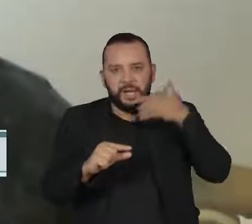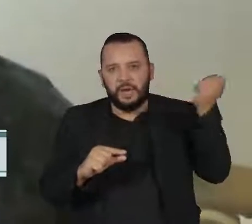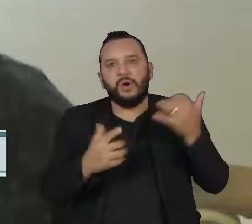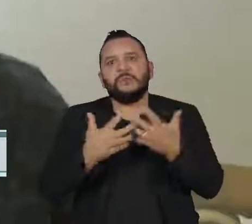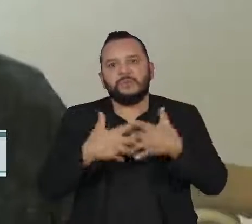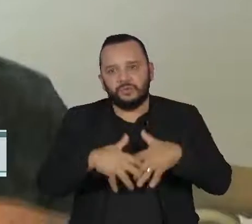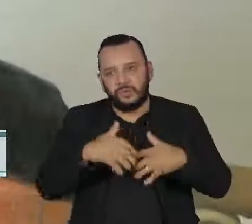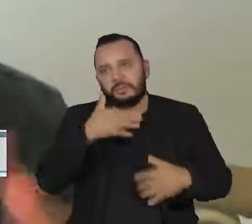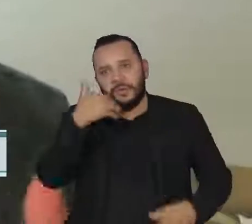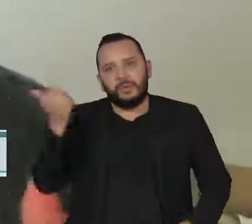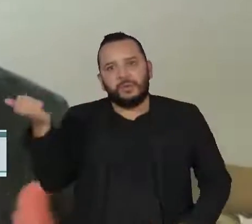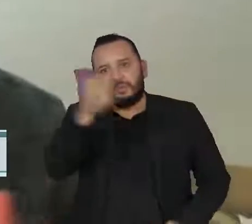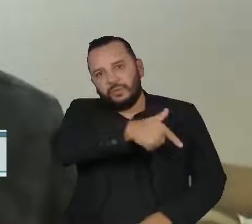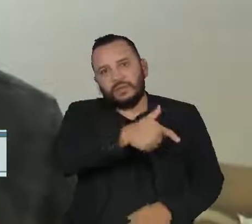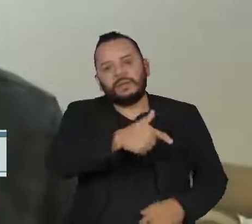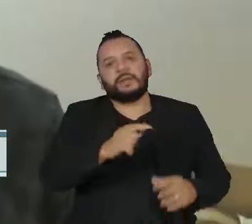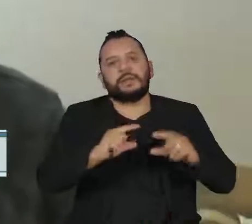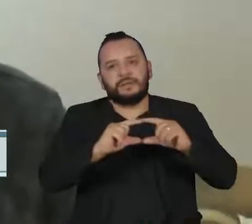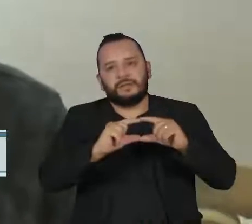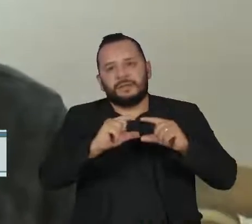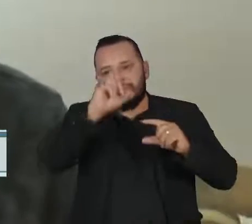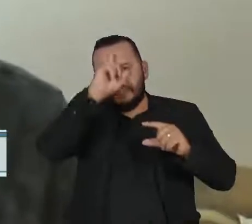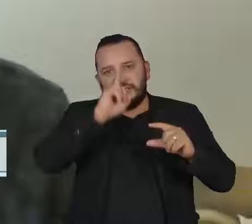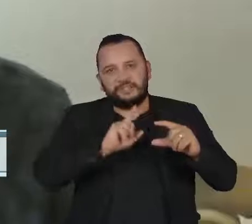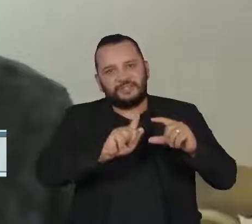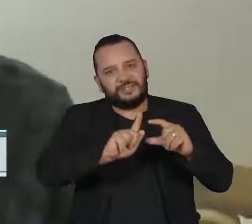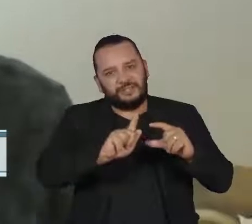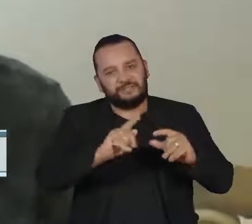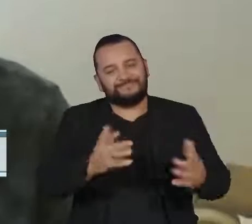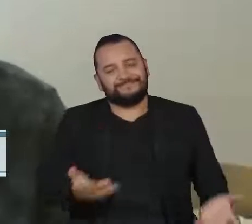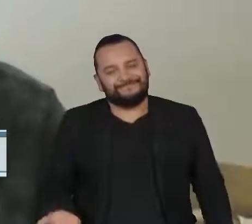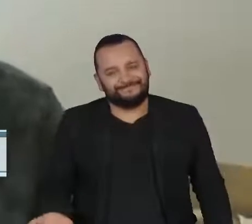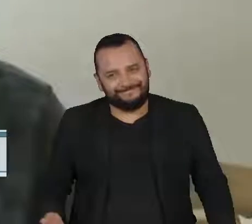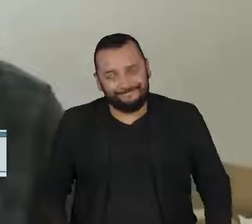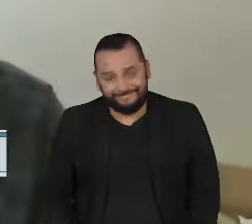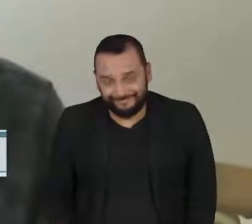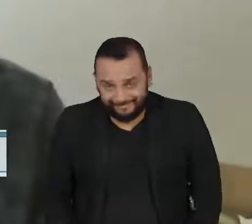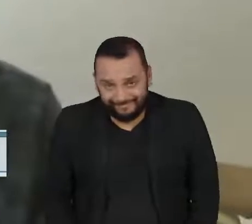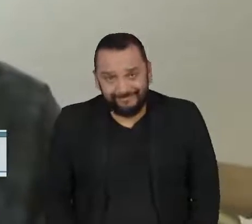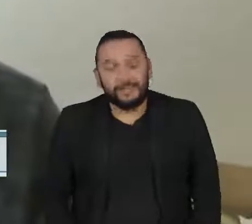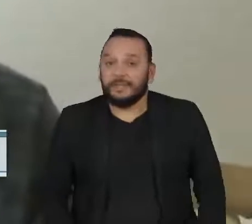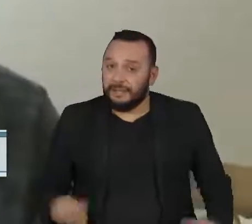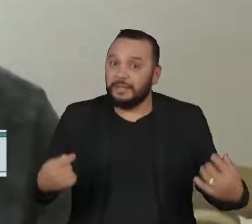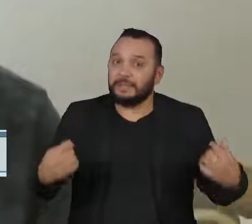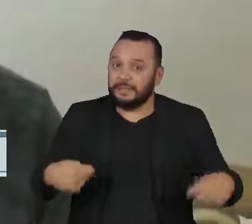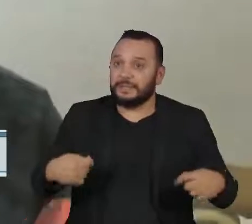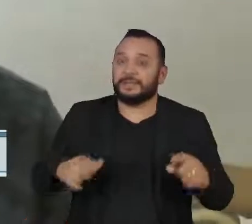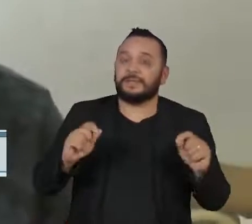melhor. Então, é um grande desafio a gente ter os médicos